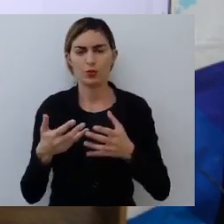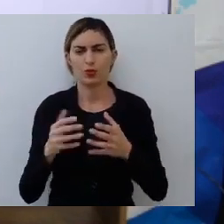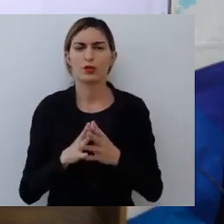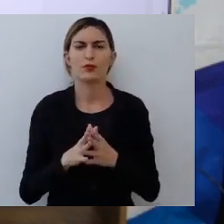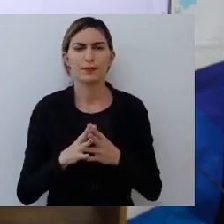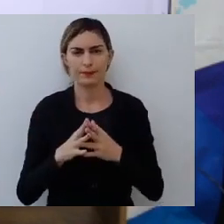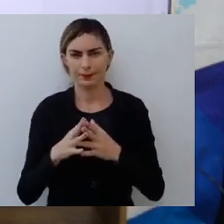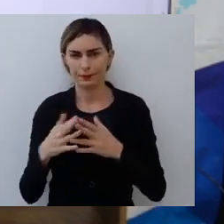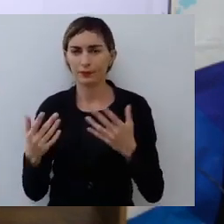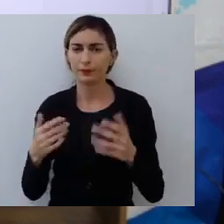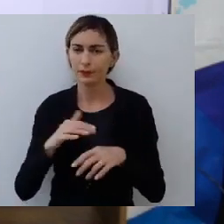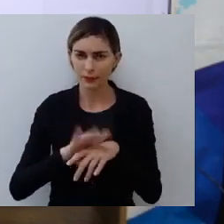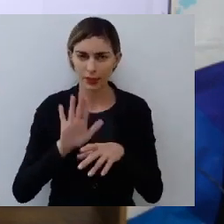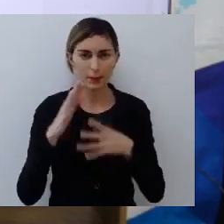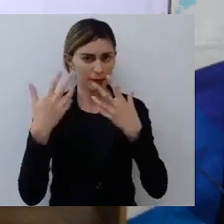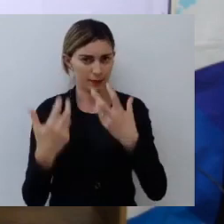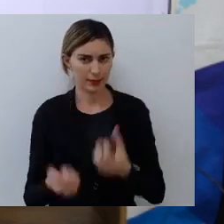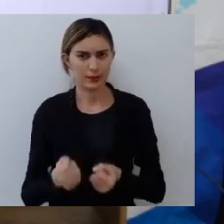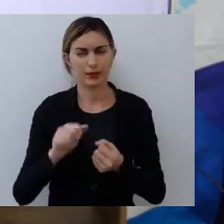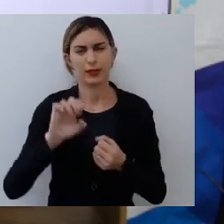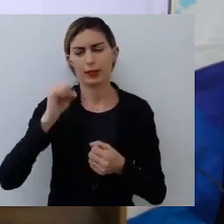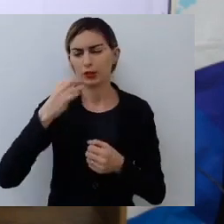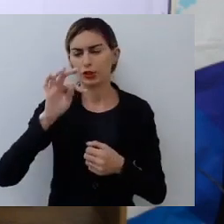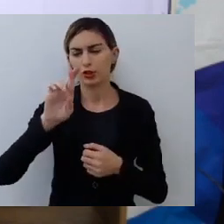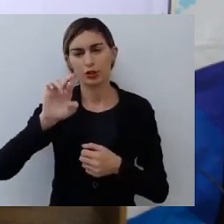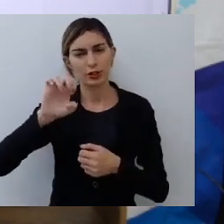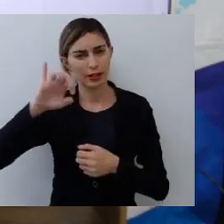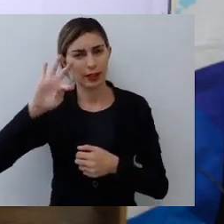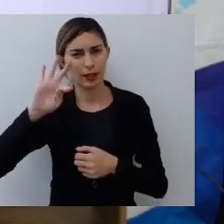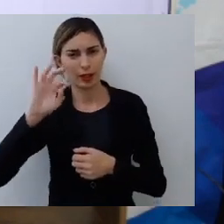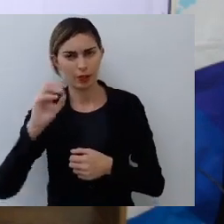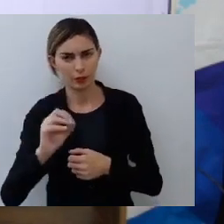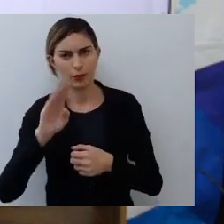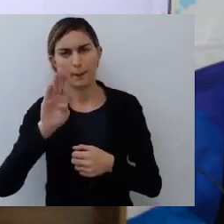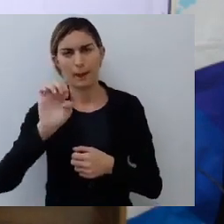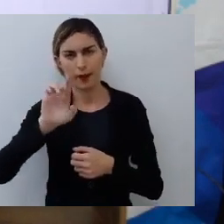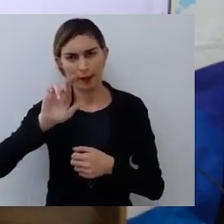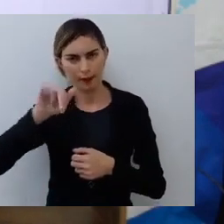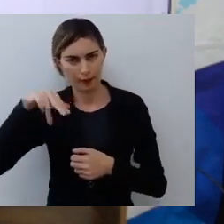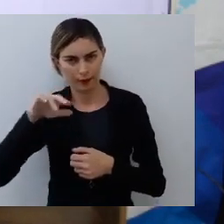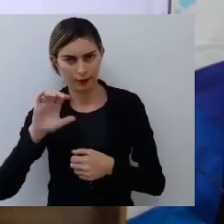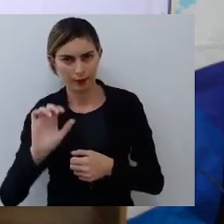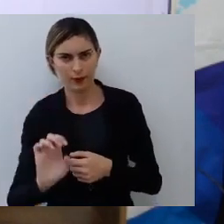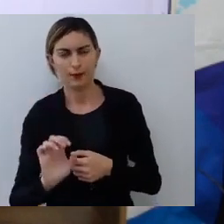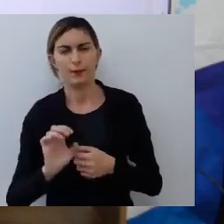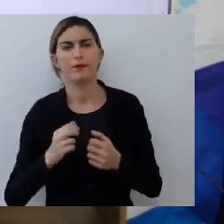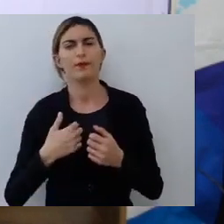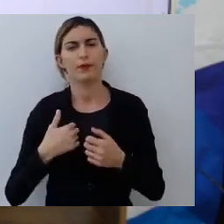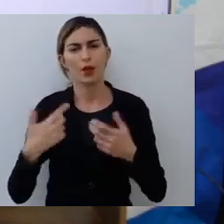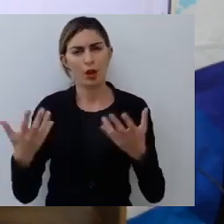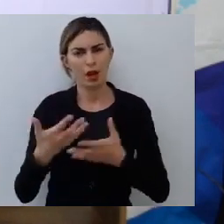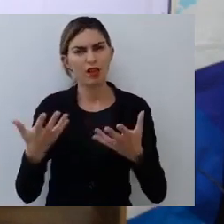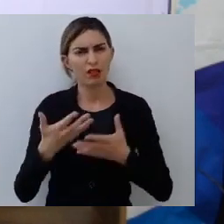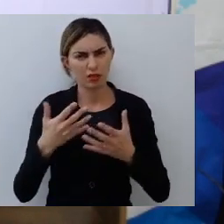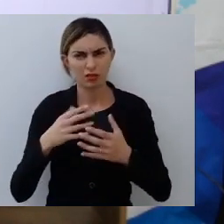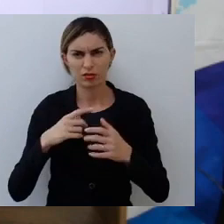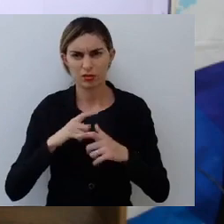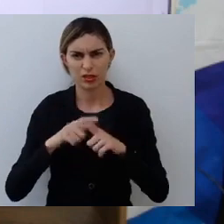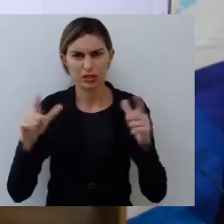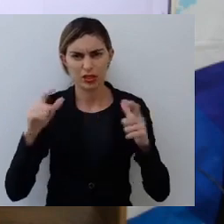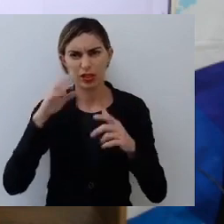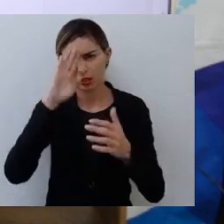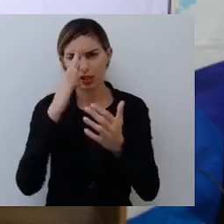Bering. Tá certo? Vamos para outra? Essa crença mitológica ainda está presente em algum lugar do